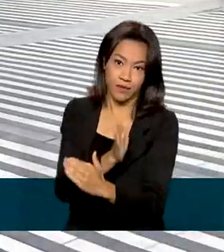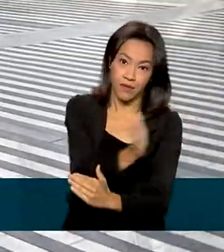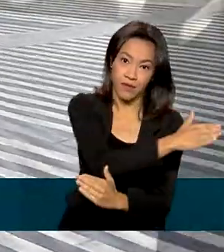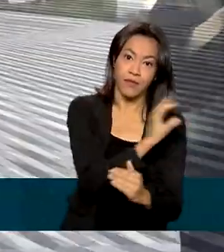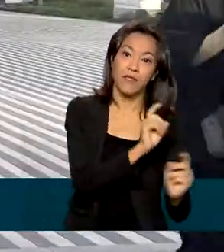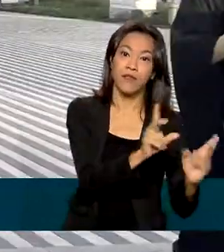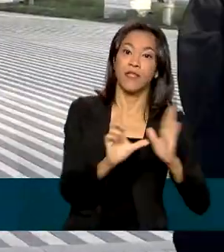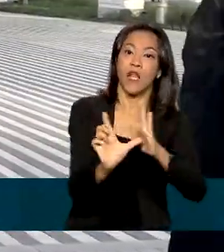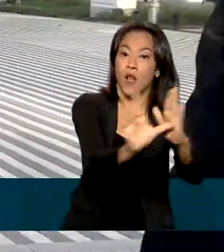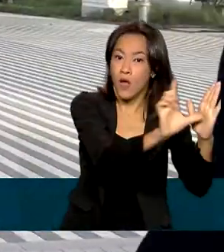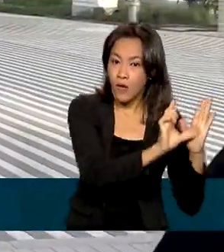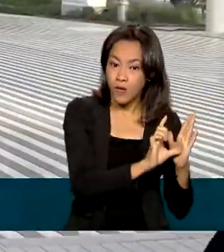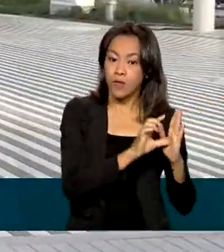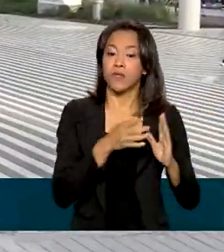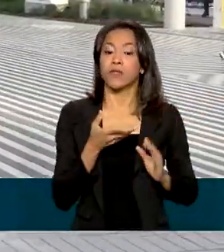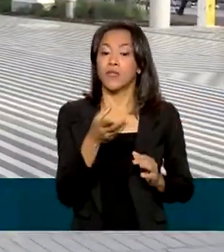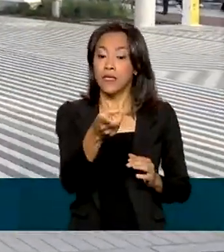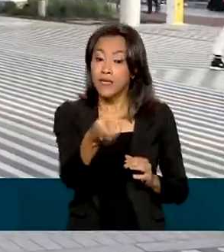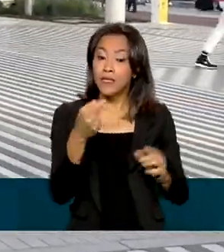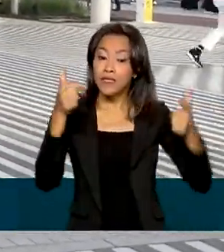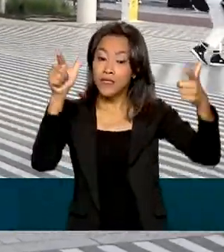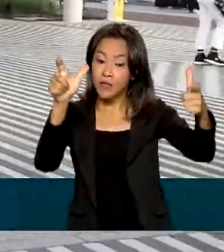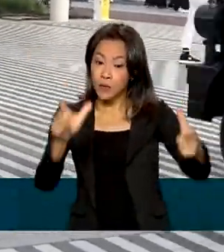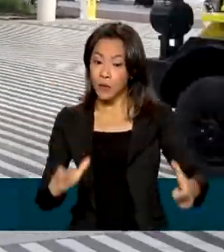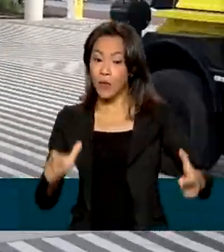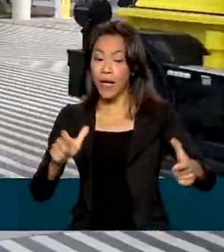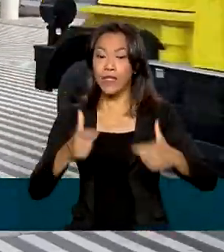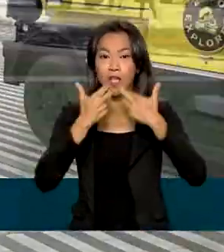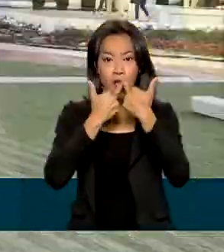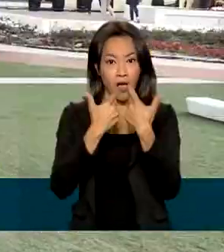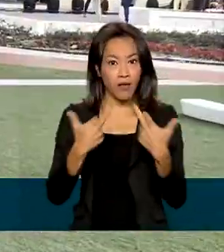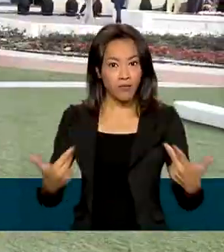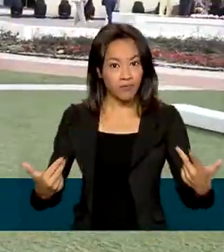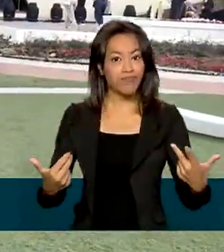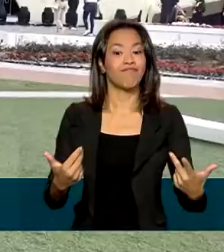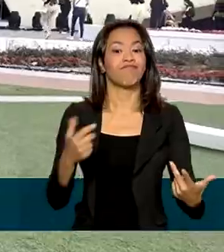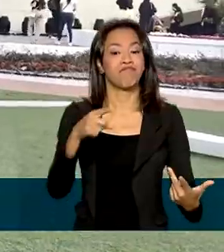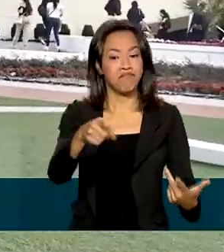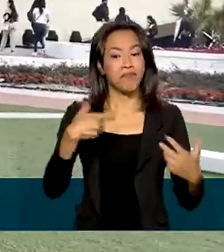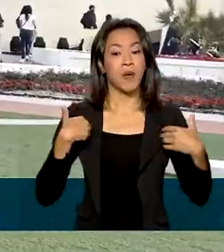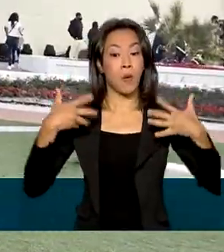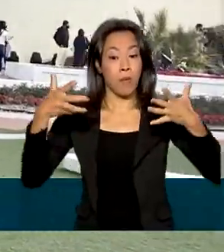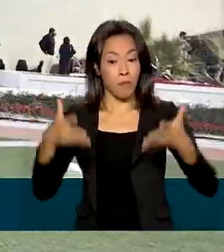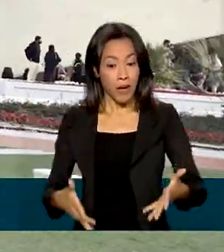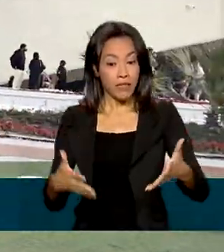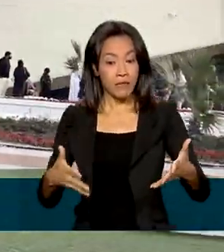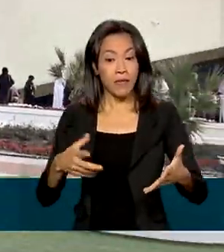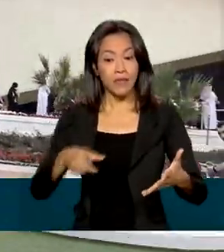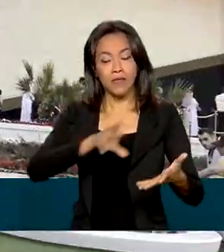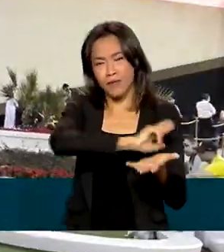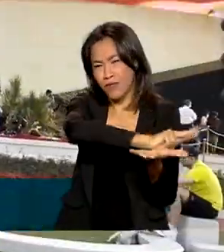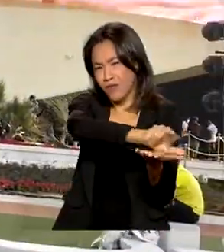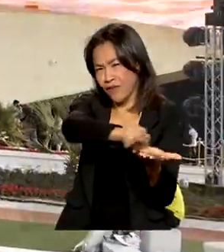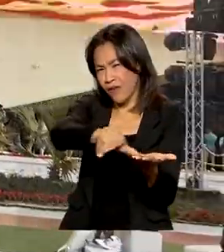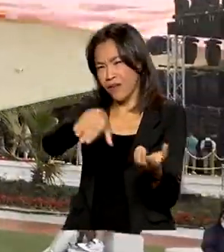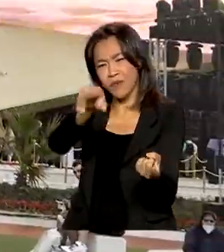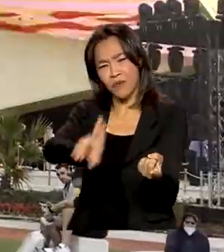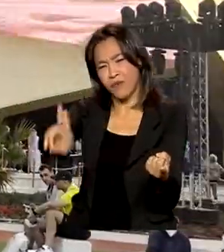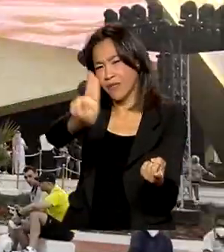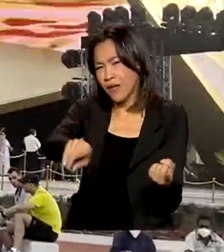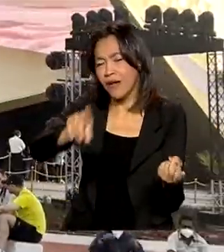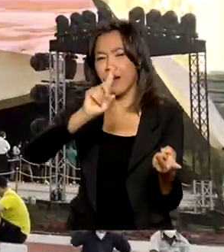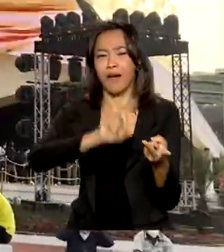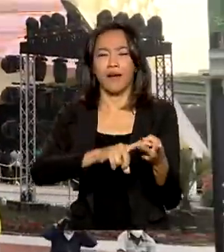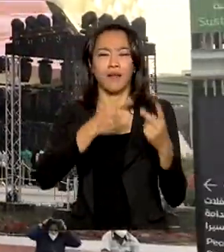objetivo é que este seja um centro de inovação com participação de startups, universidades e